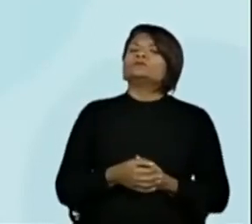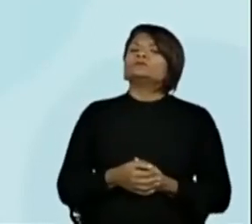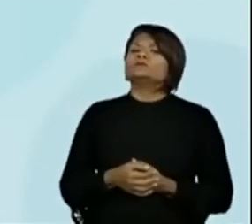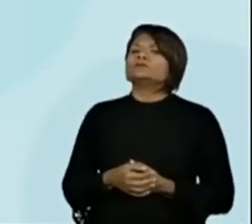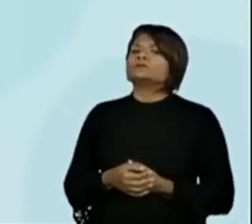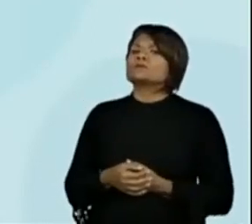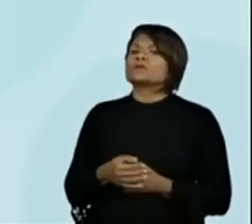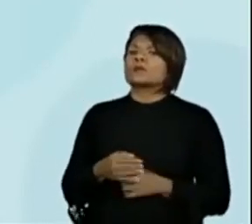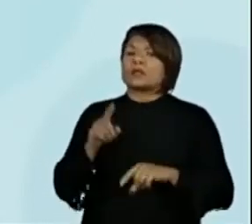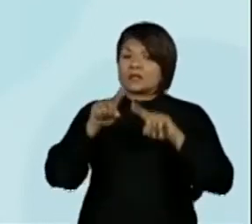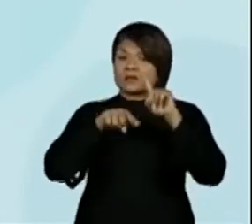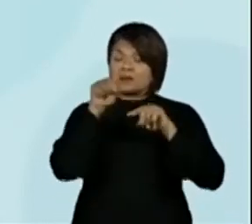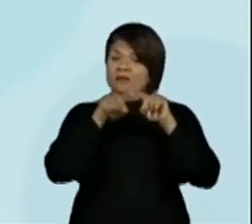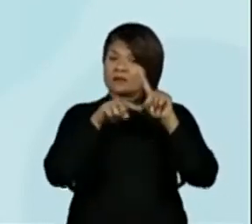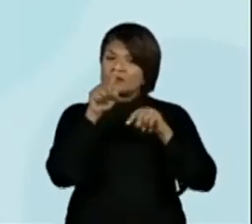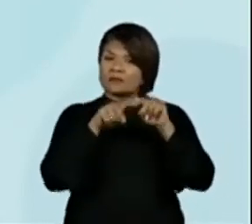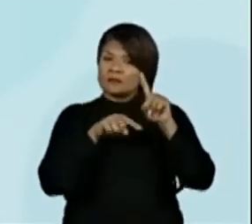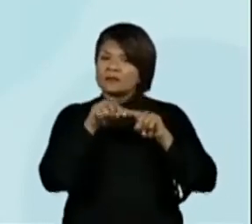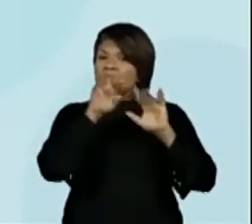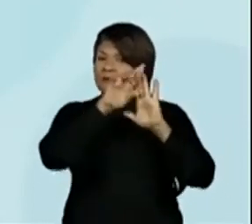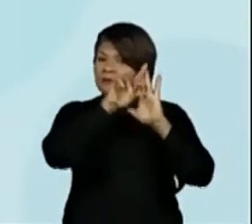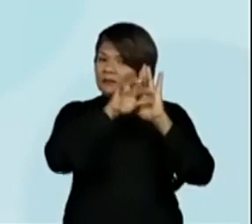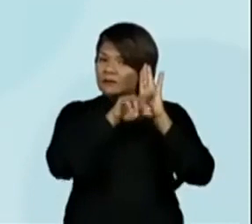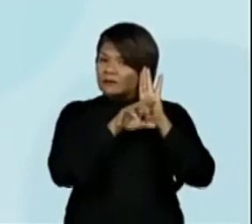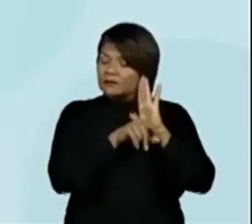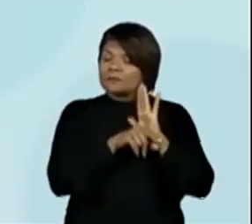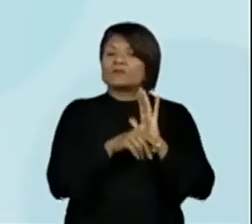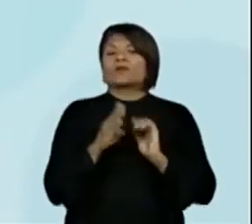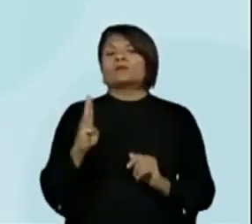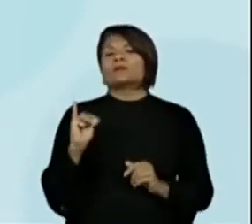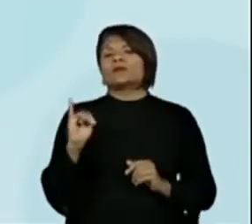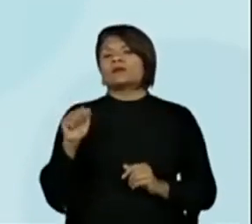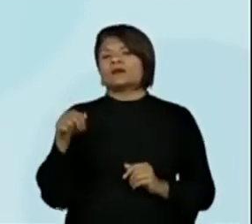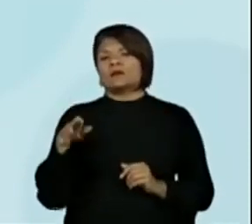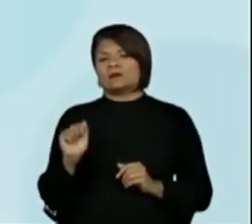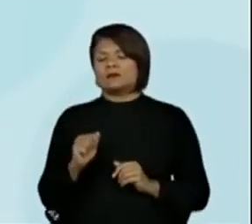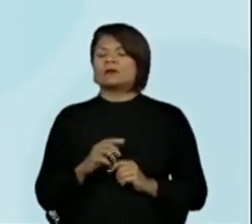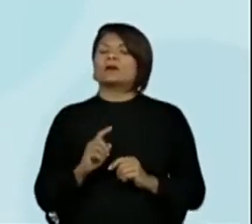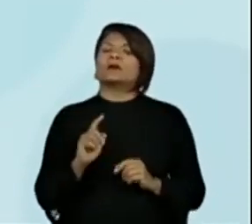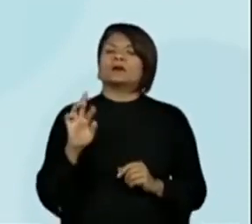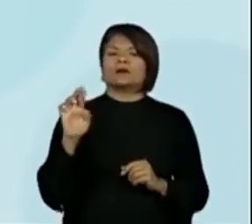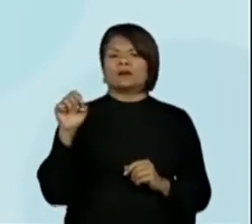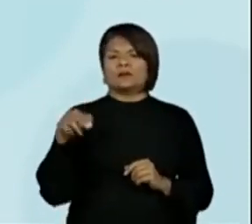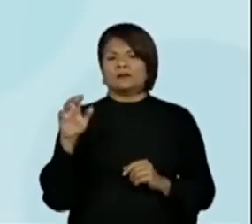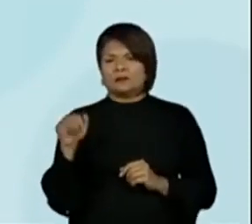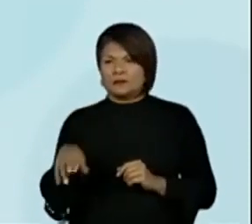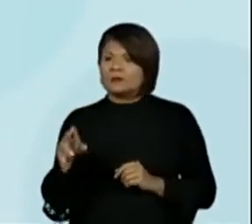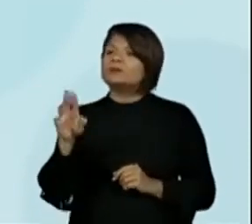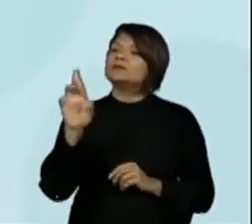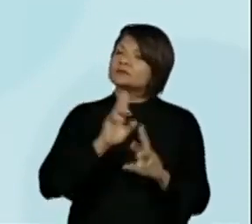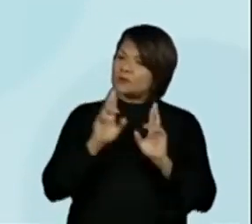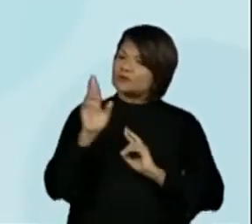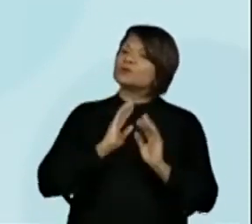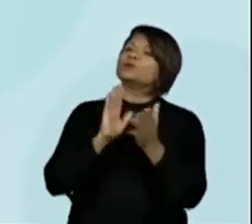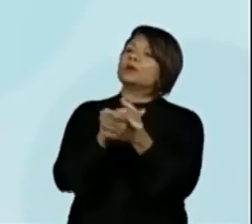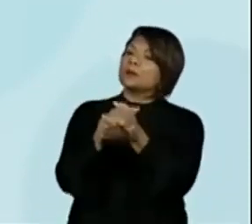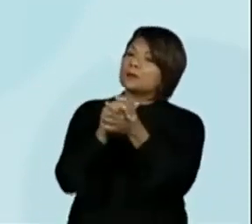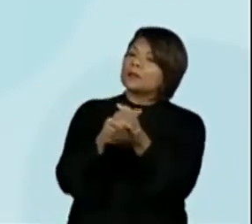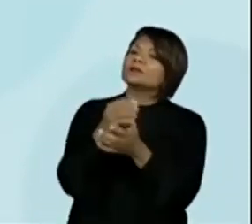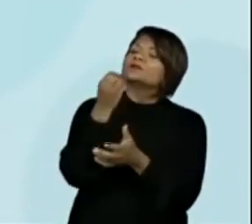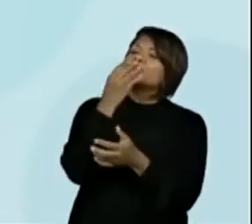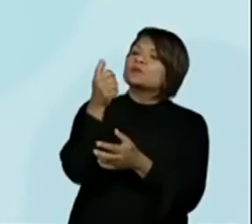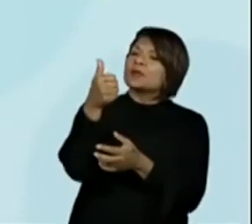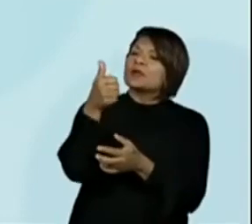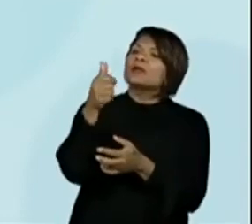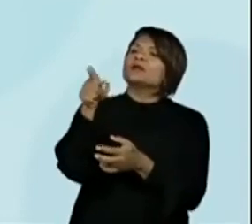Os ingredientes, a Bianca, Renan, os ingredientes, muito bem, ingredientes,